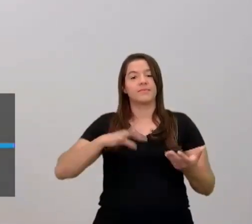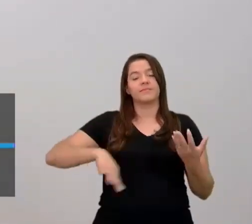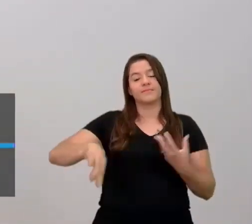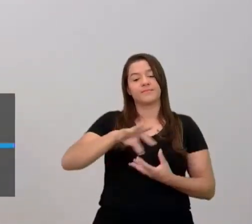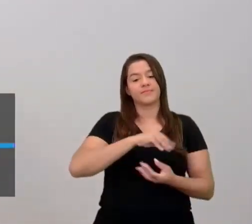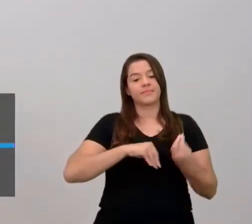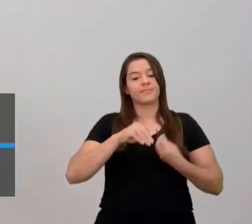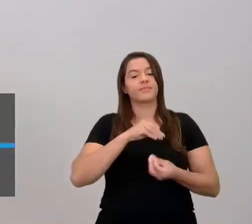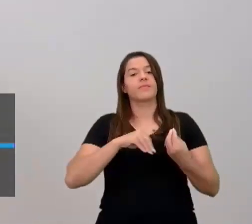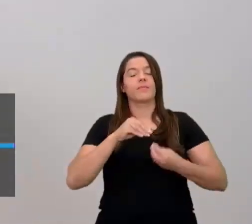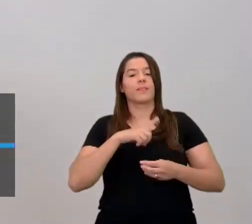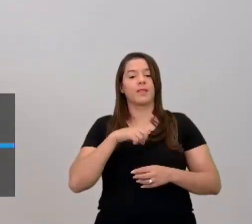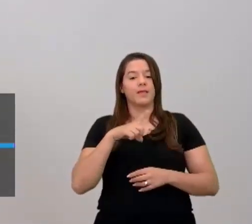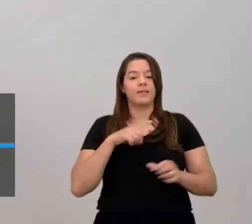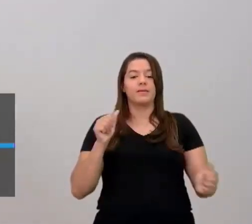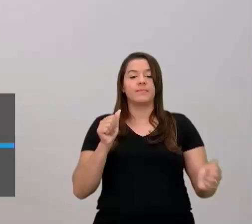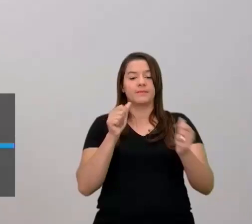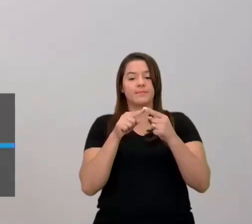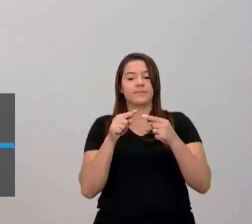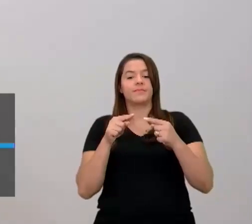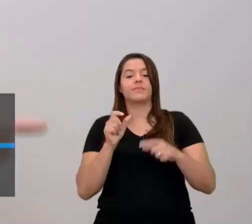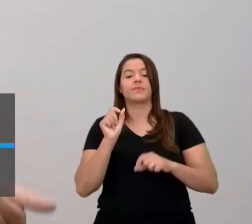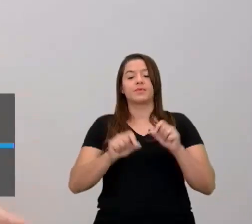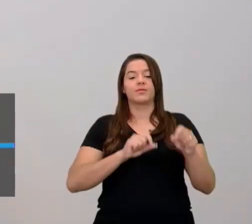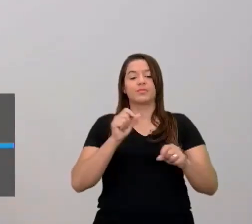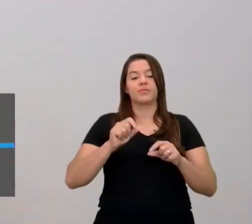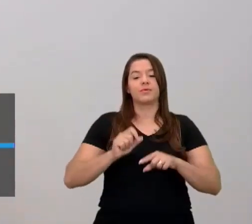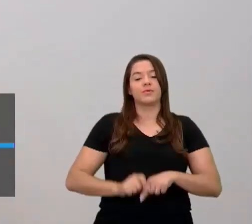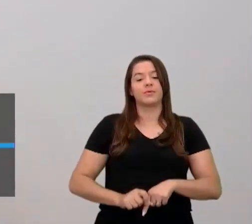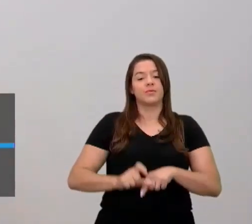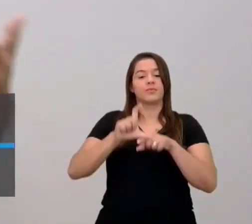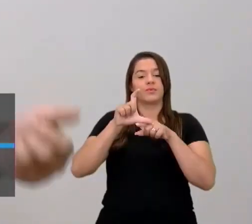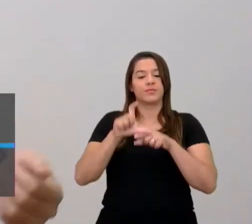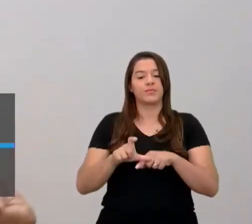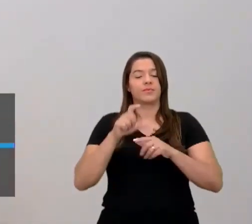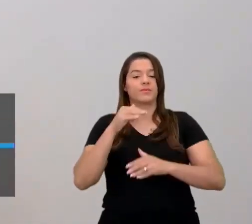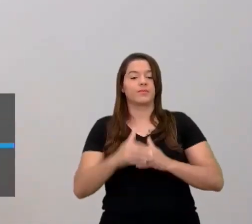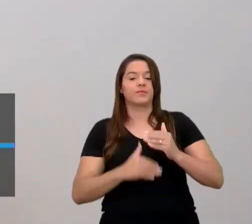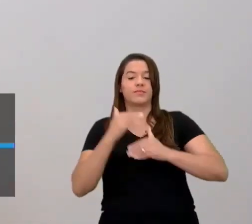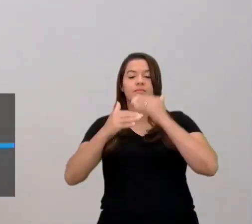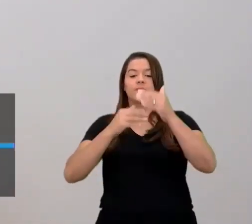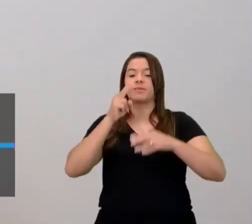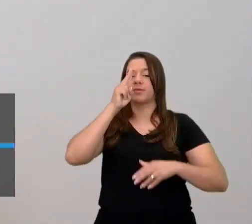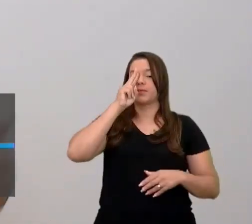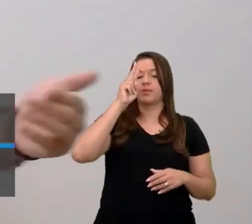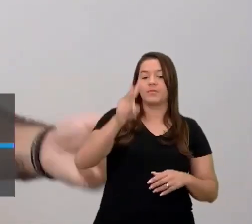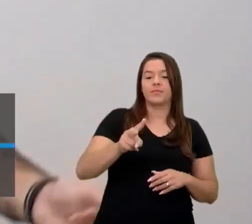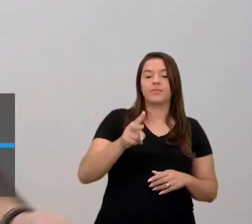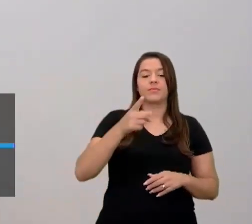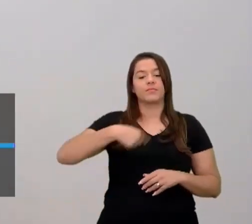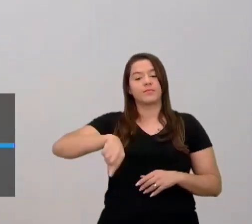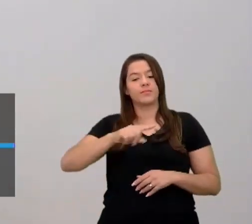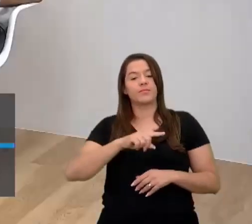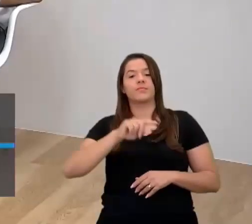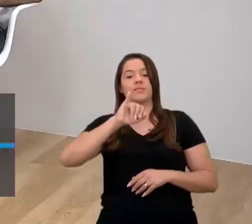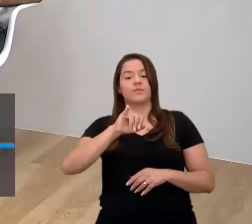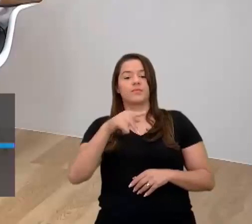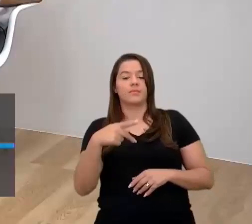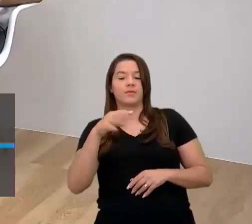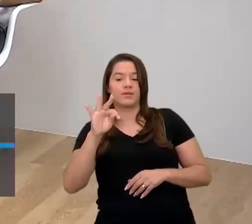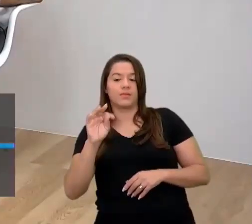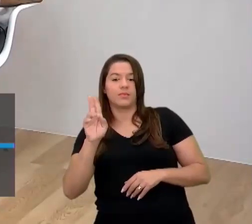gentrificação, ele é acompanhado também de um aumento gradativo e muito forte de IPTU. De